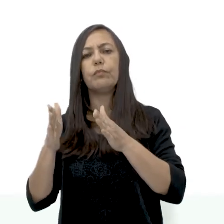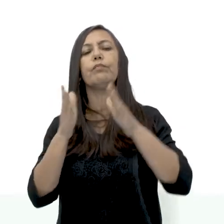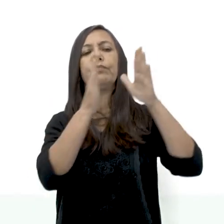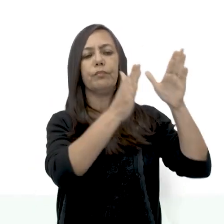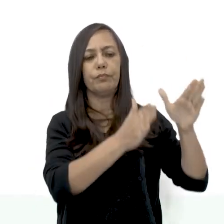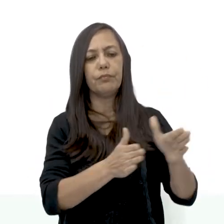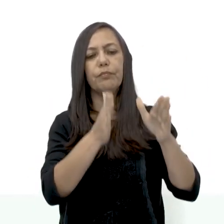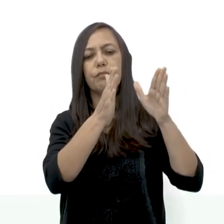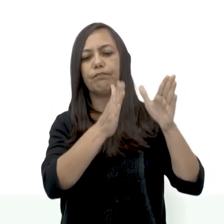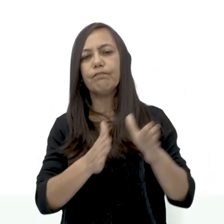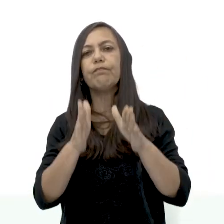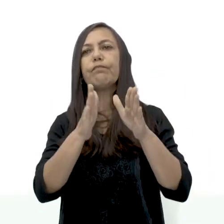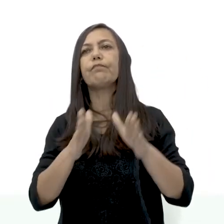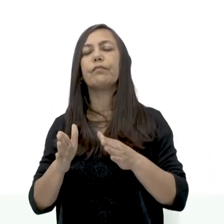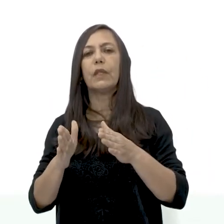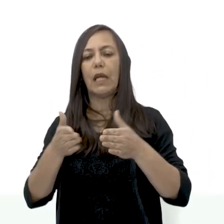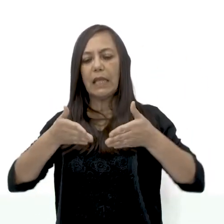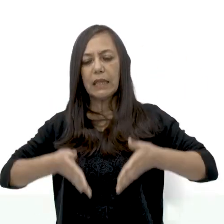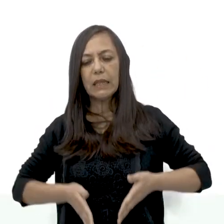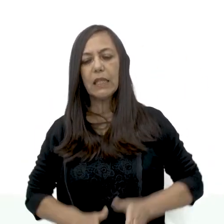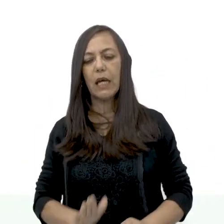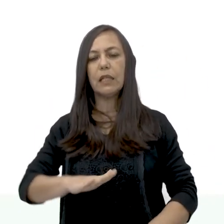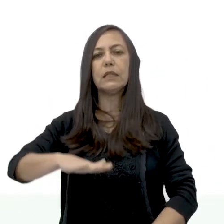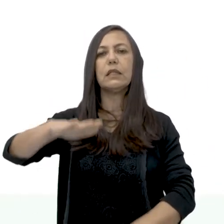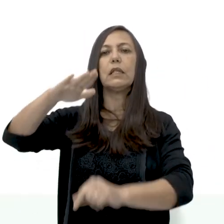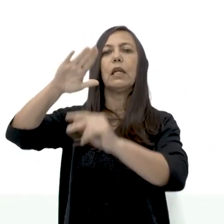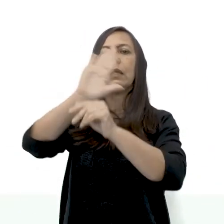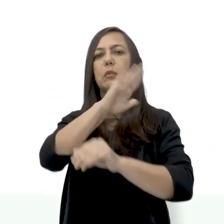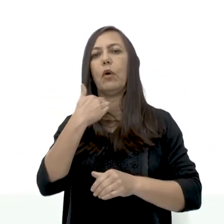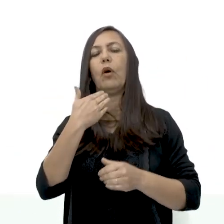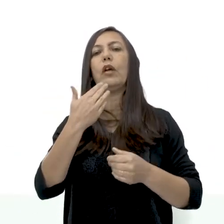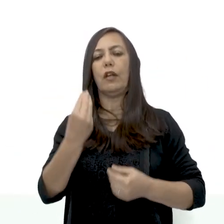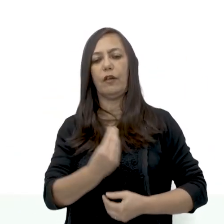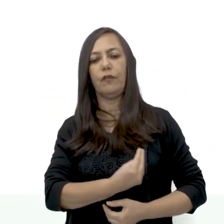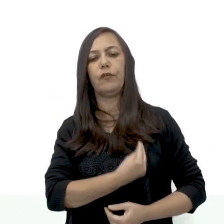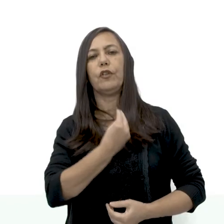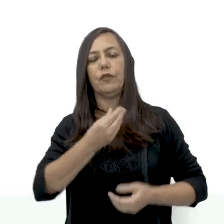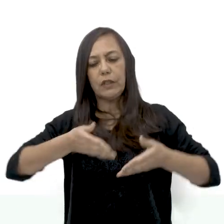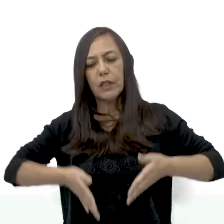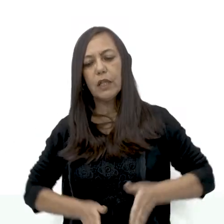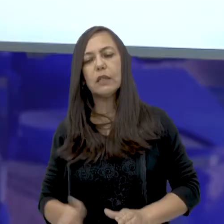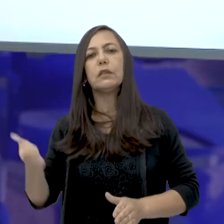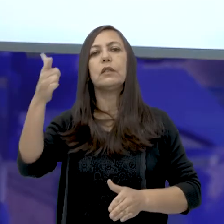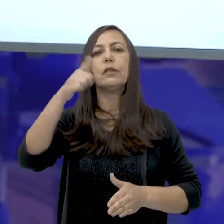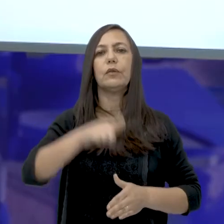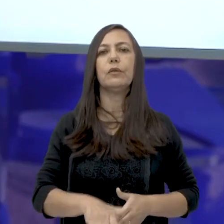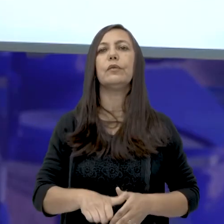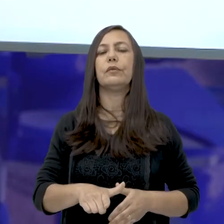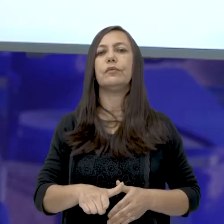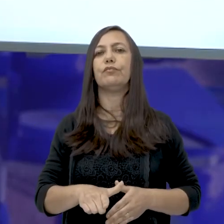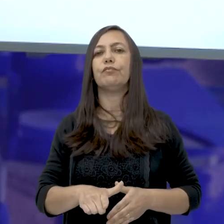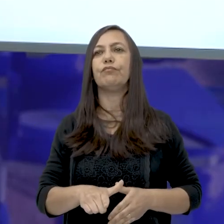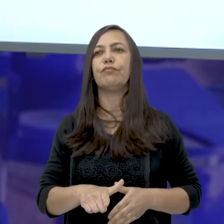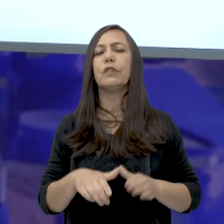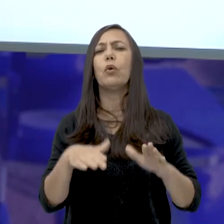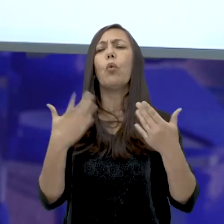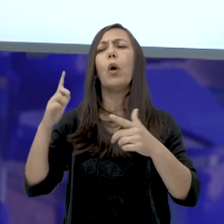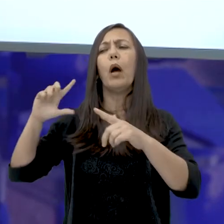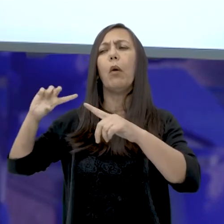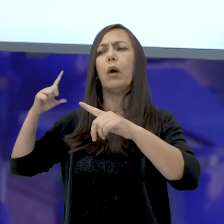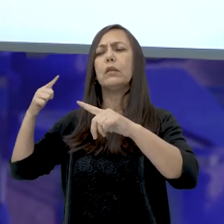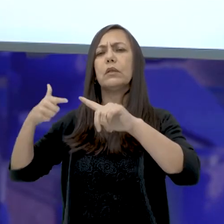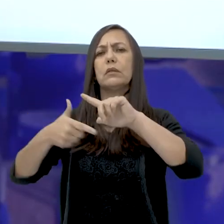essa concepção vem do judaísmo, né? De que o ser humano é corpo e alma e espírito em unidade.